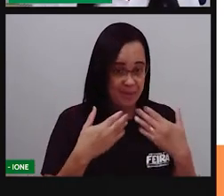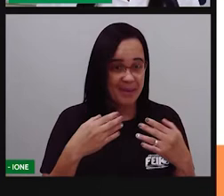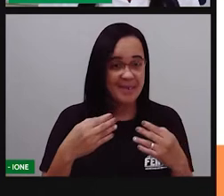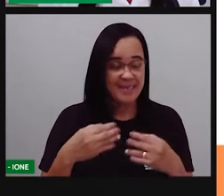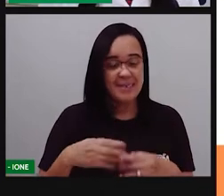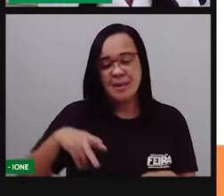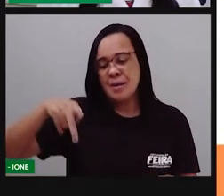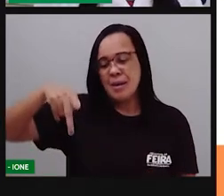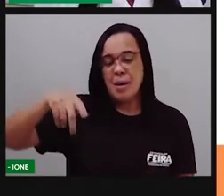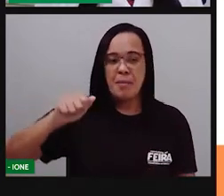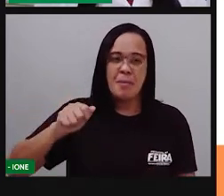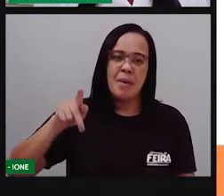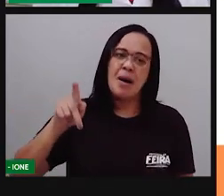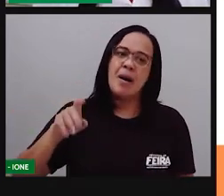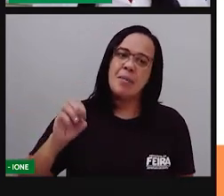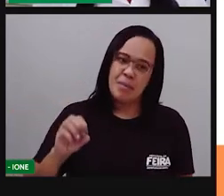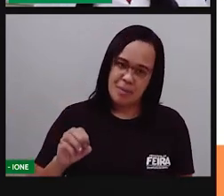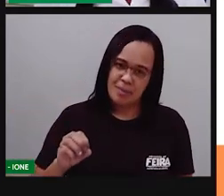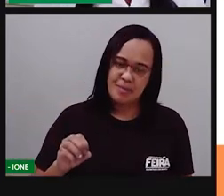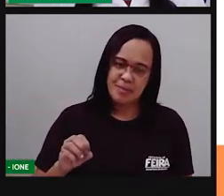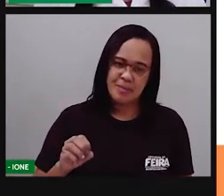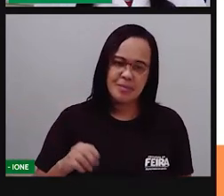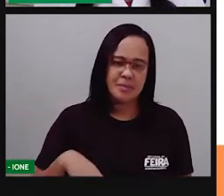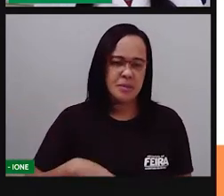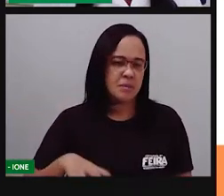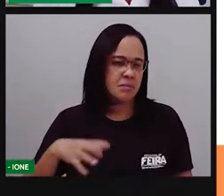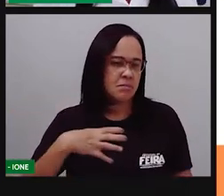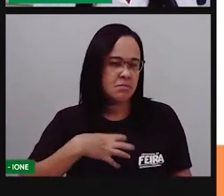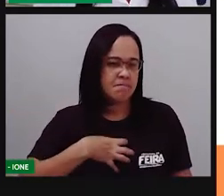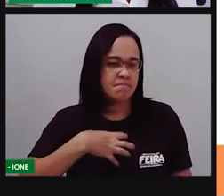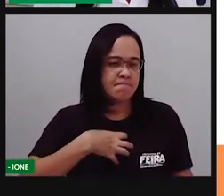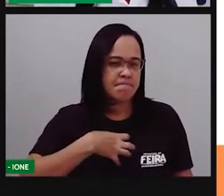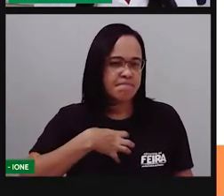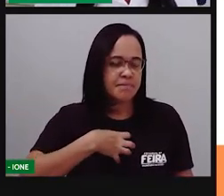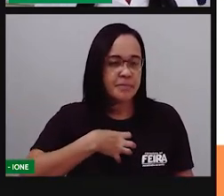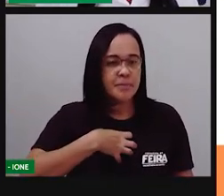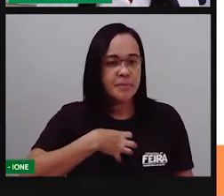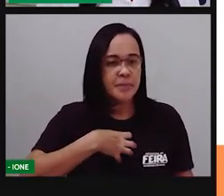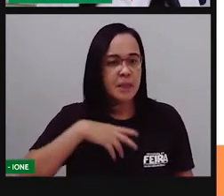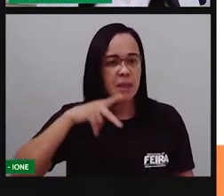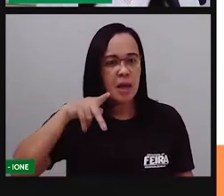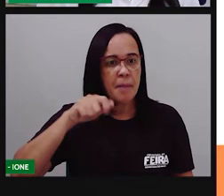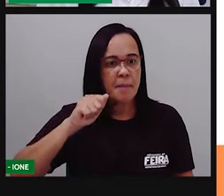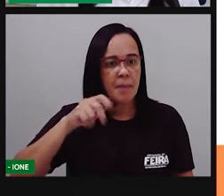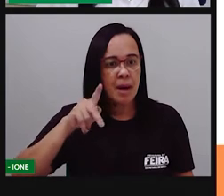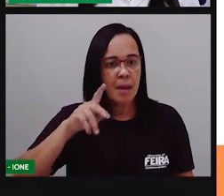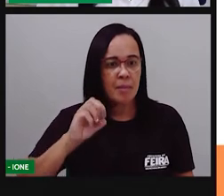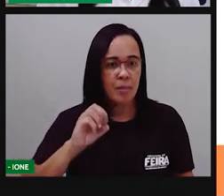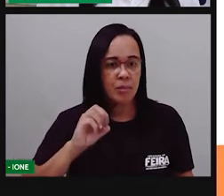Oi qual é o seu Inicial que você ouve quando fala a palavra papo